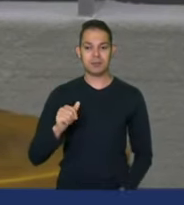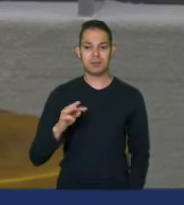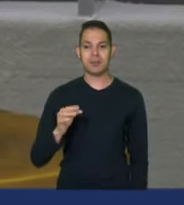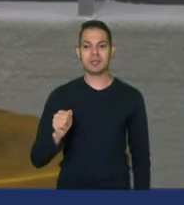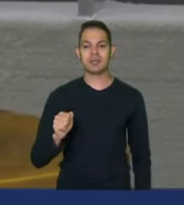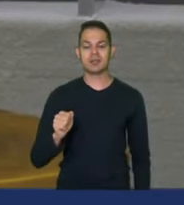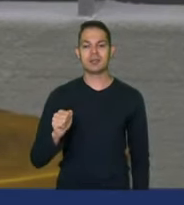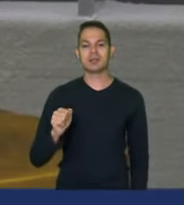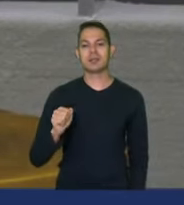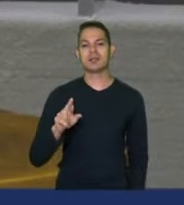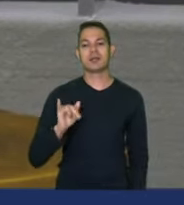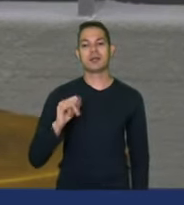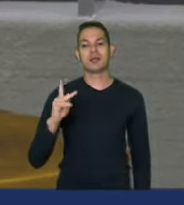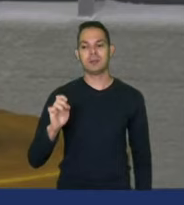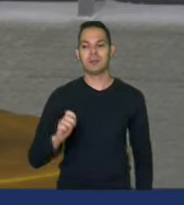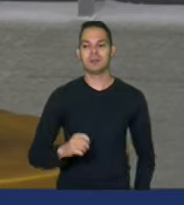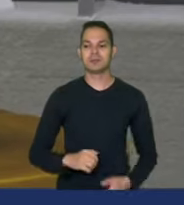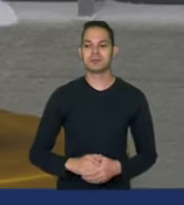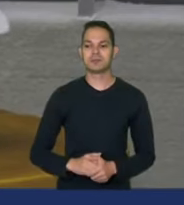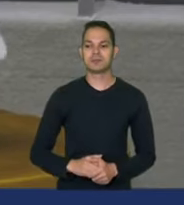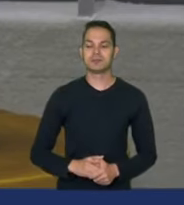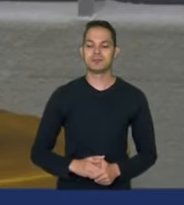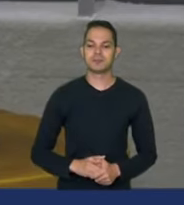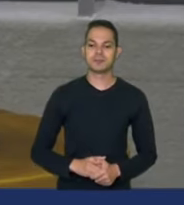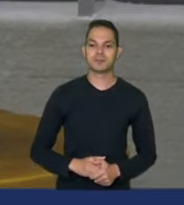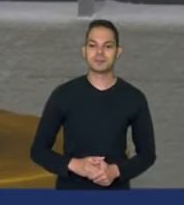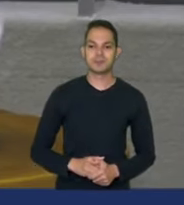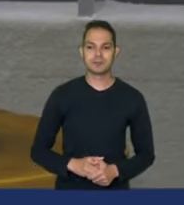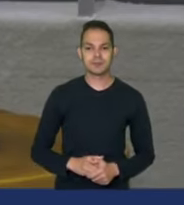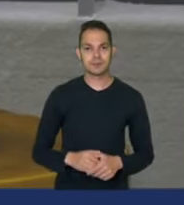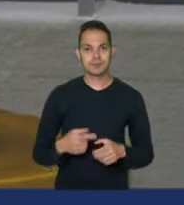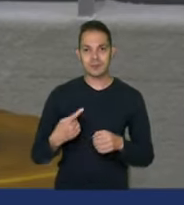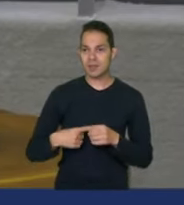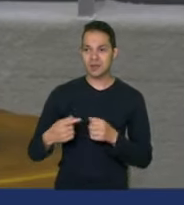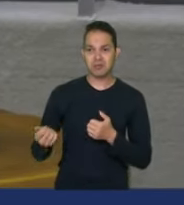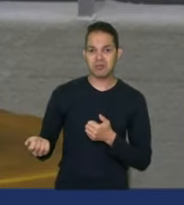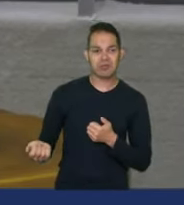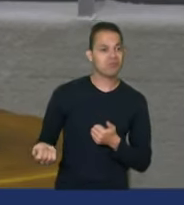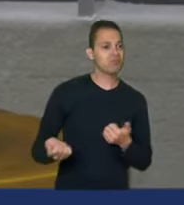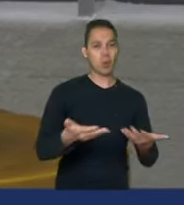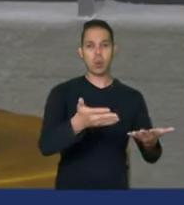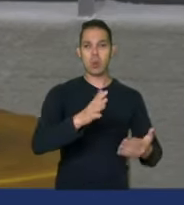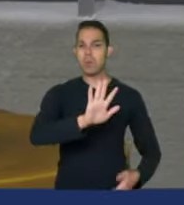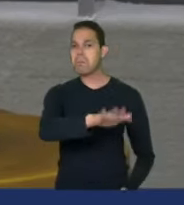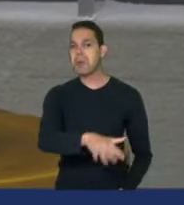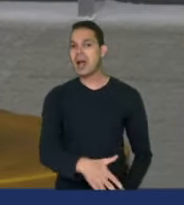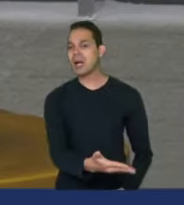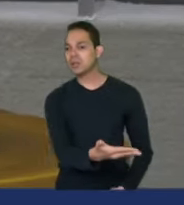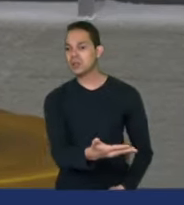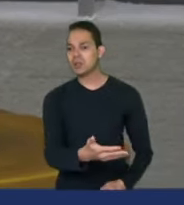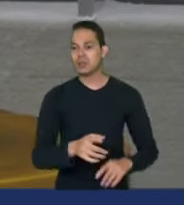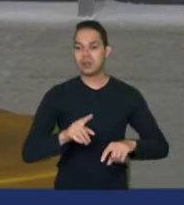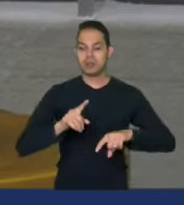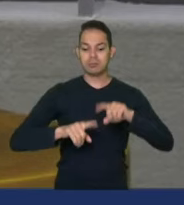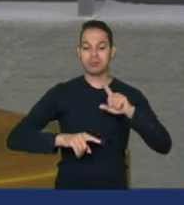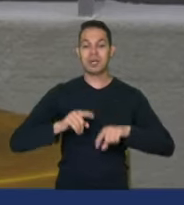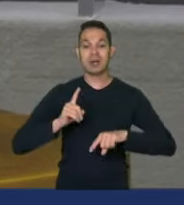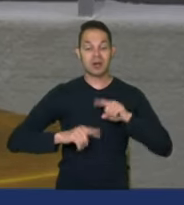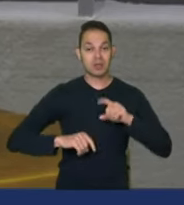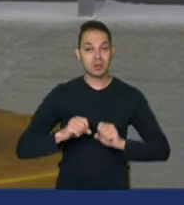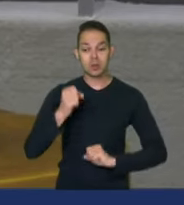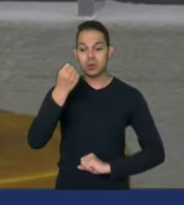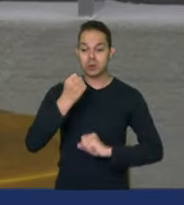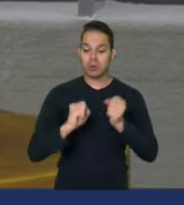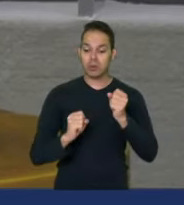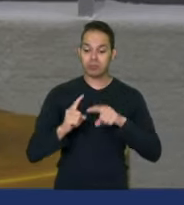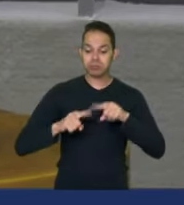Mataripe, na Bahia. E Mataripe entregou. Agora, os produtos decorrentes da refinaria